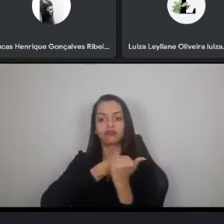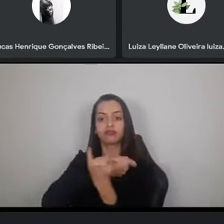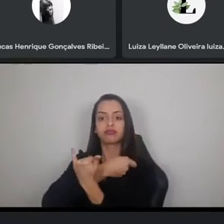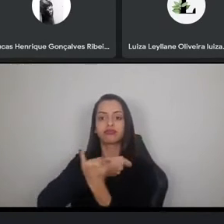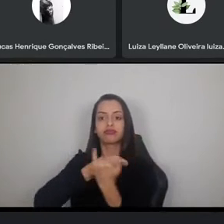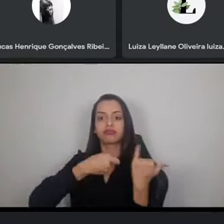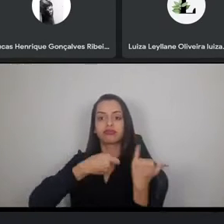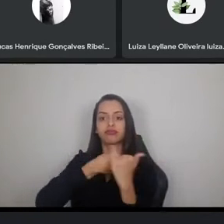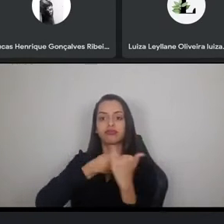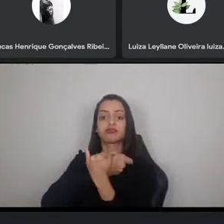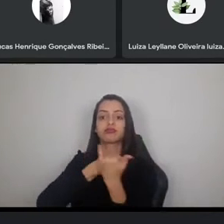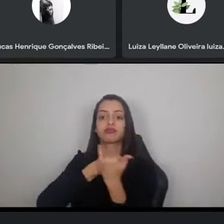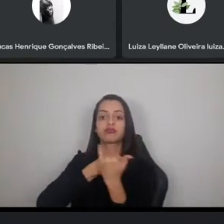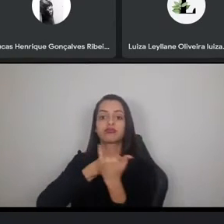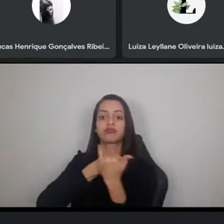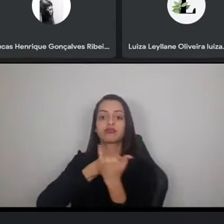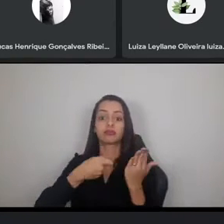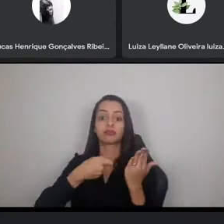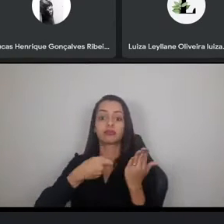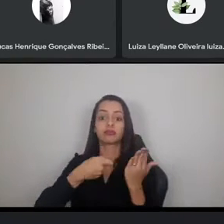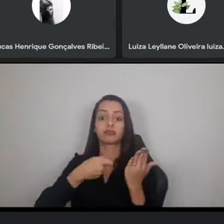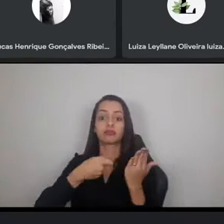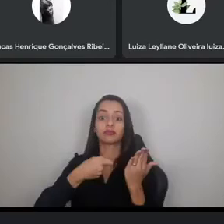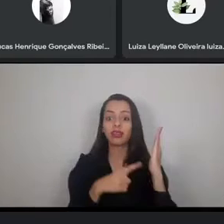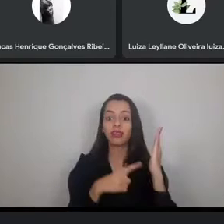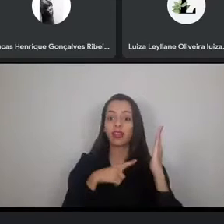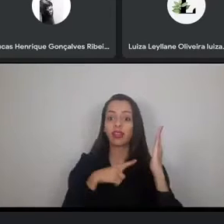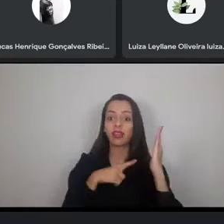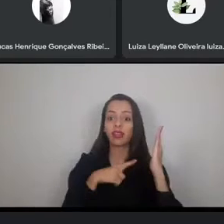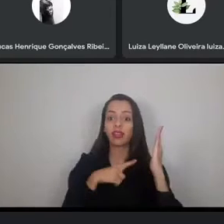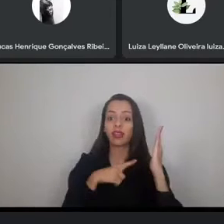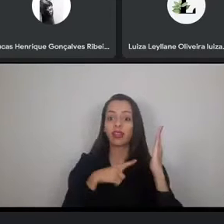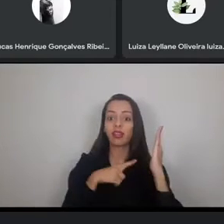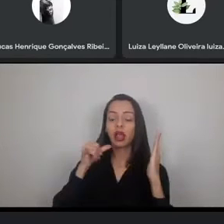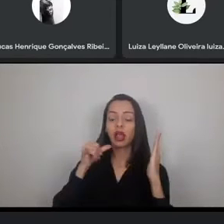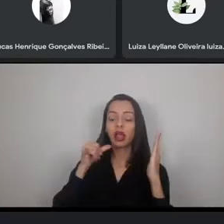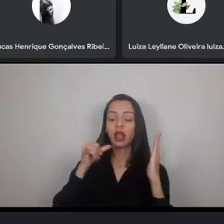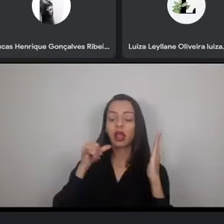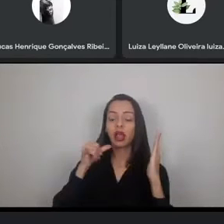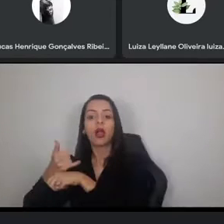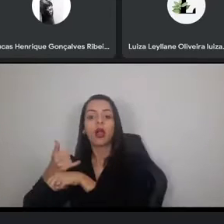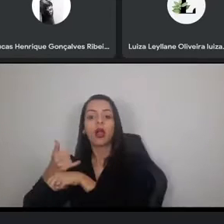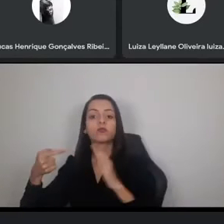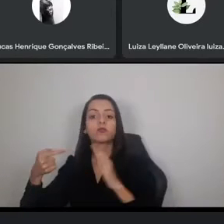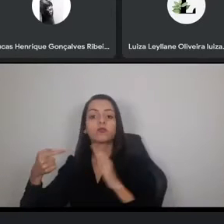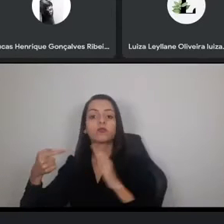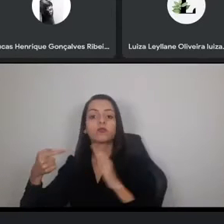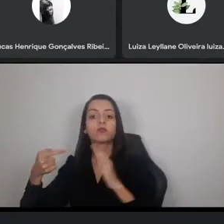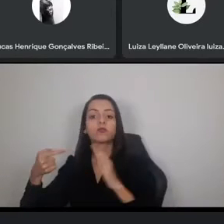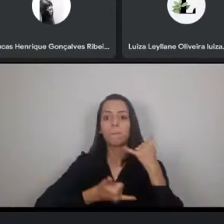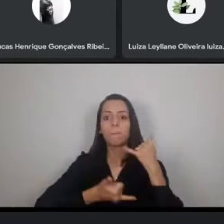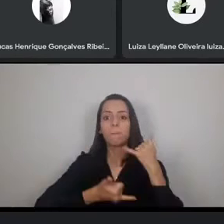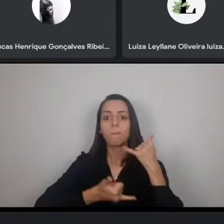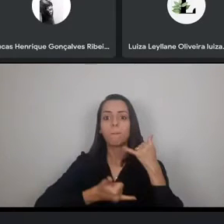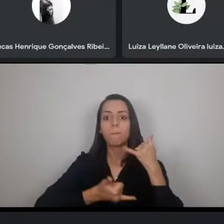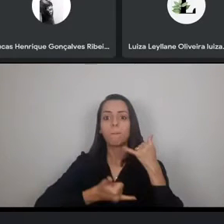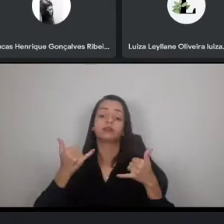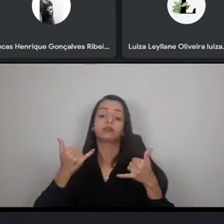uma tomada energizada, ela pode provocar um acidente, um curto-circuito. E também quando colocamos